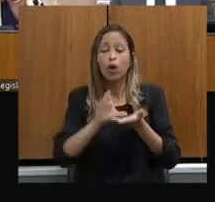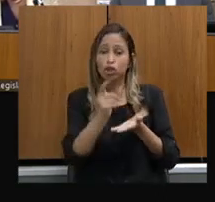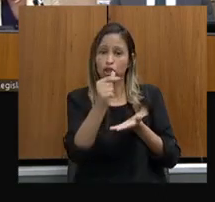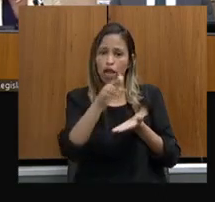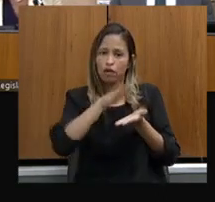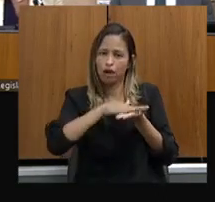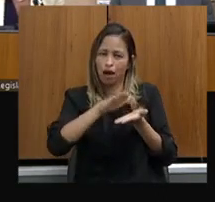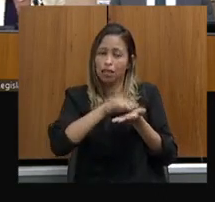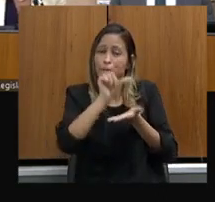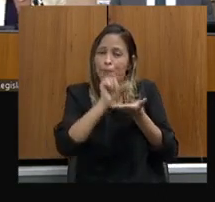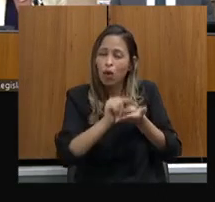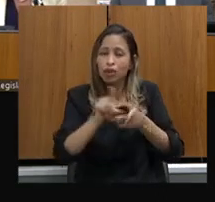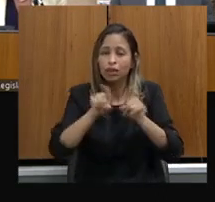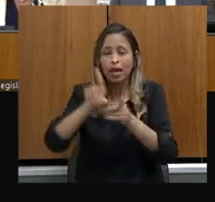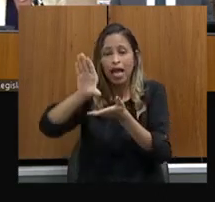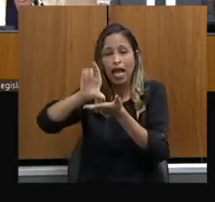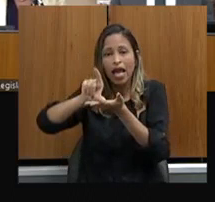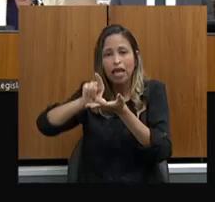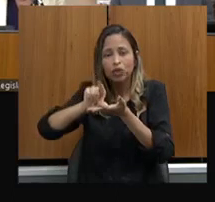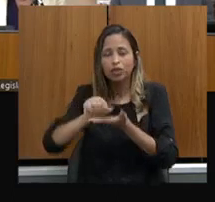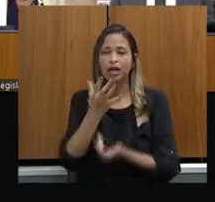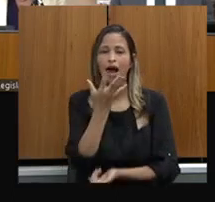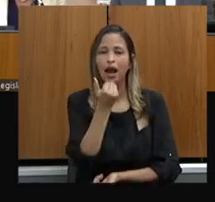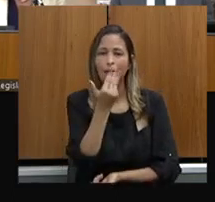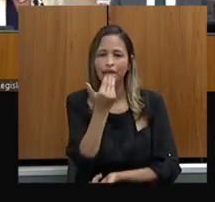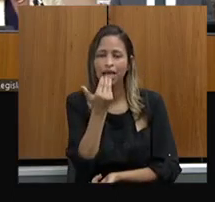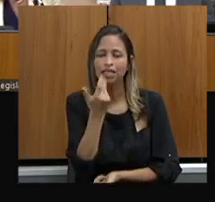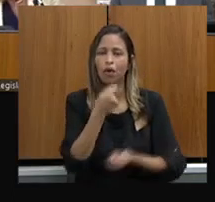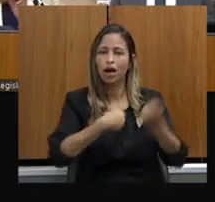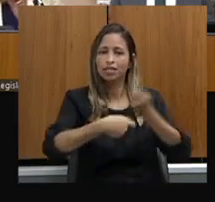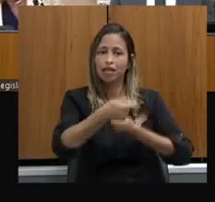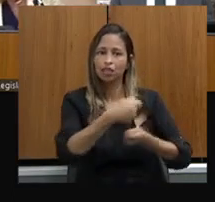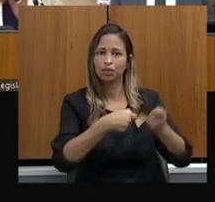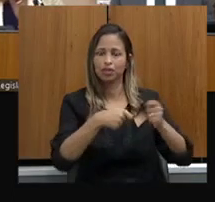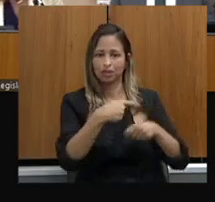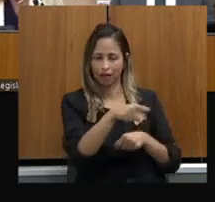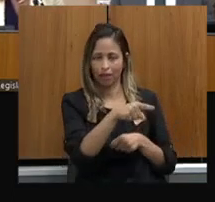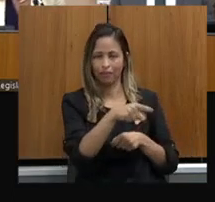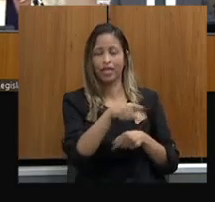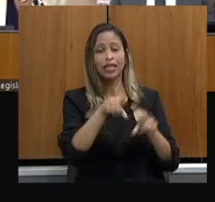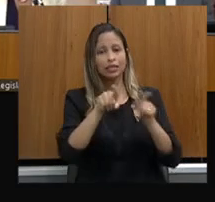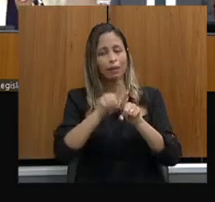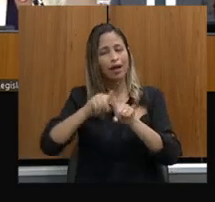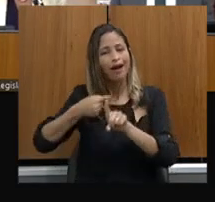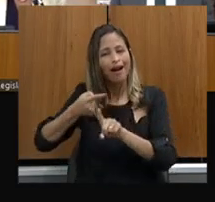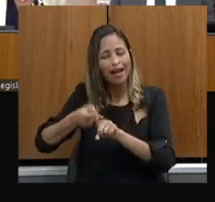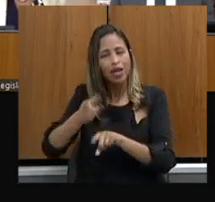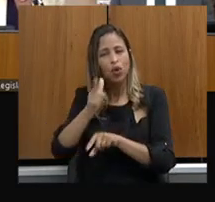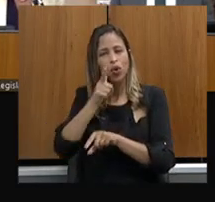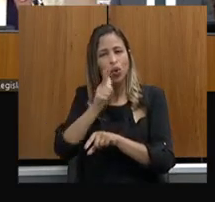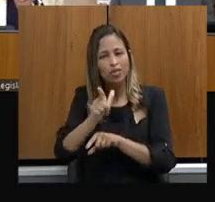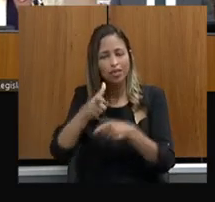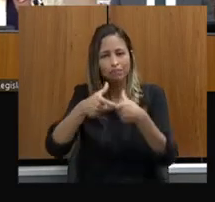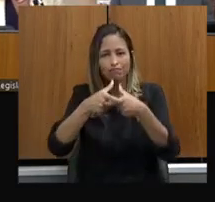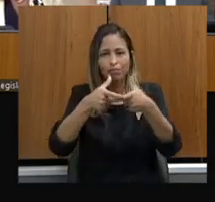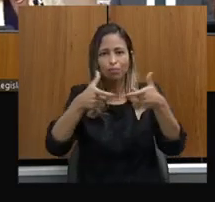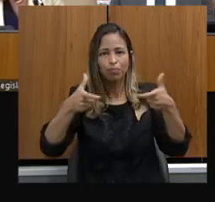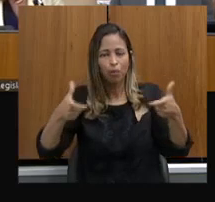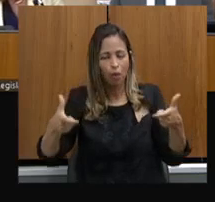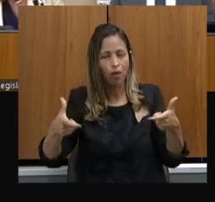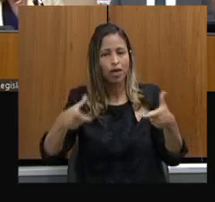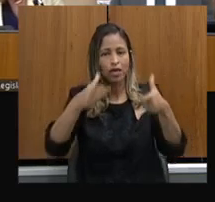servidores reduzindo Então os seus custos com alimentação na cidade administrativa Além disso conseguimos ampliar